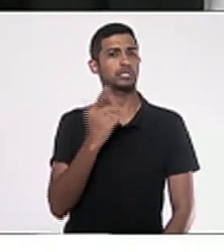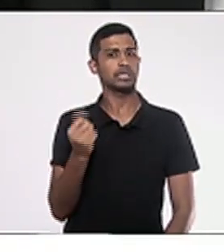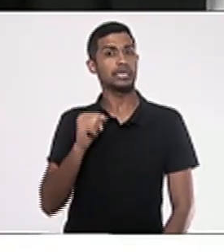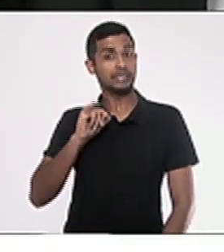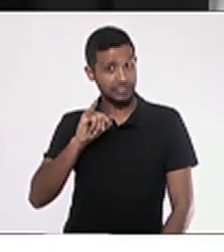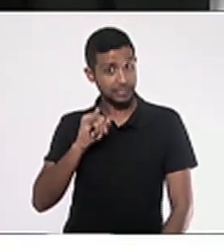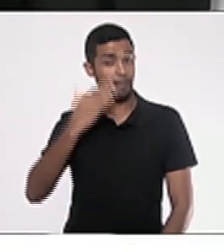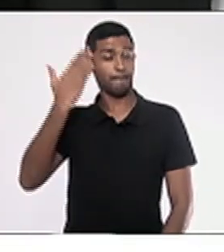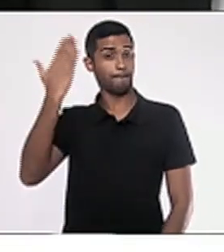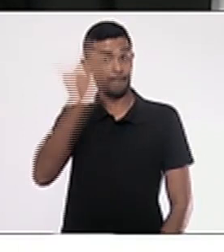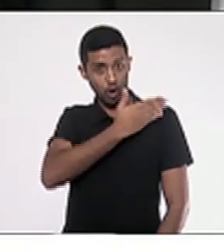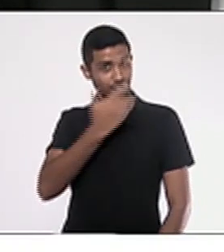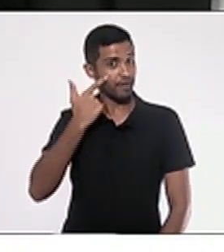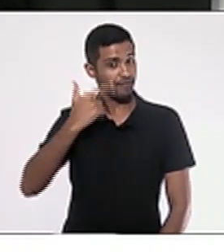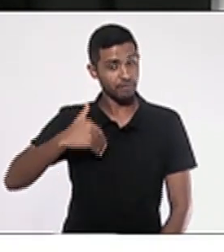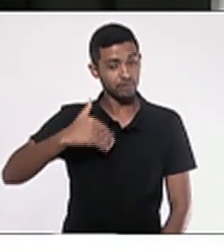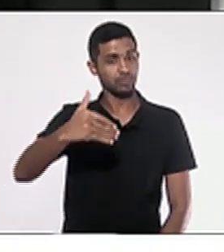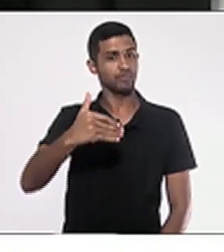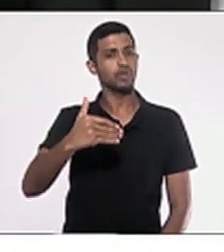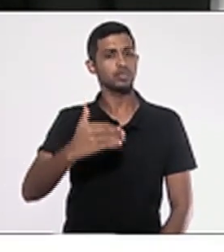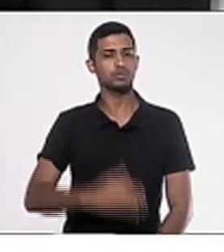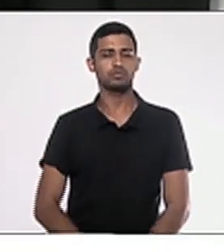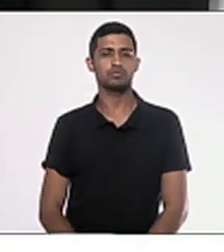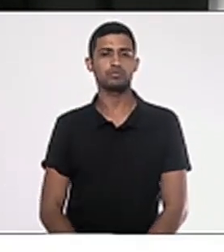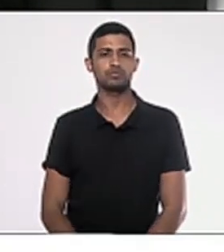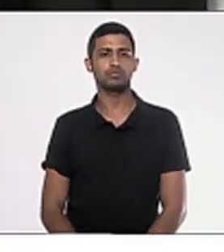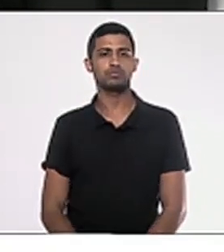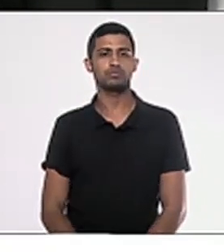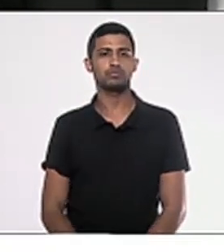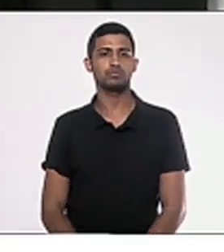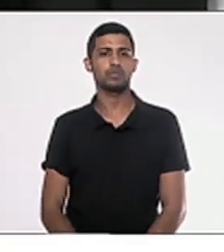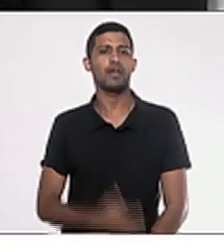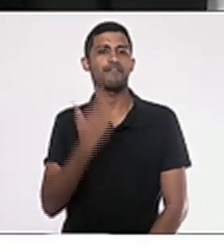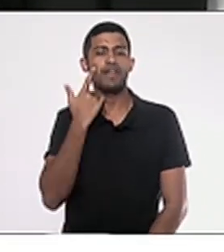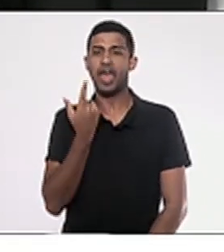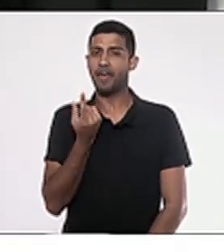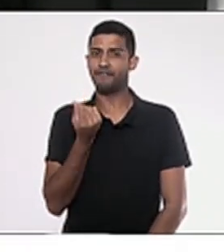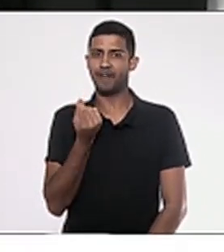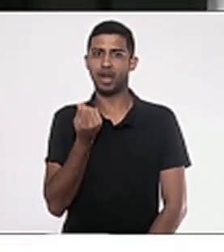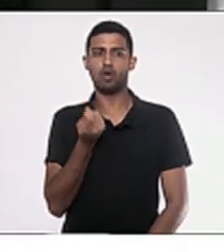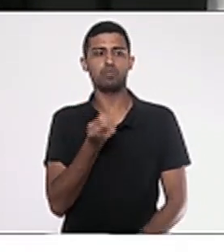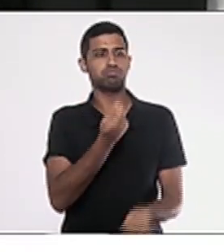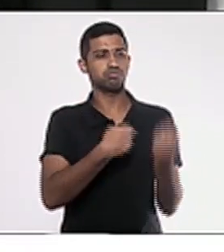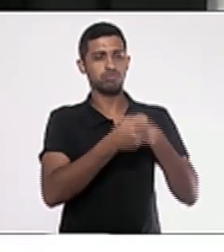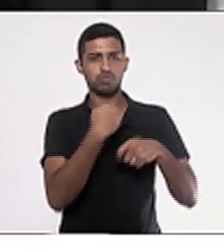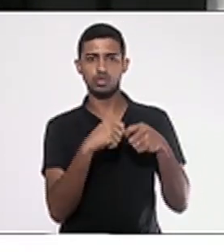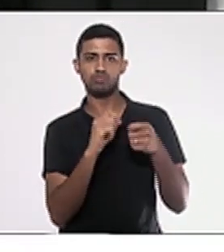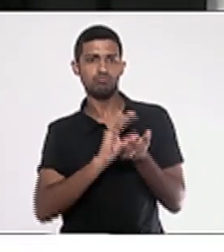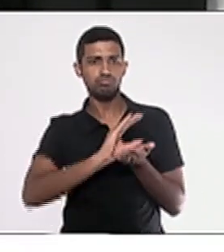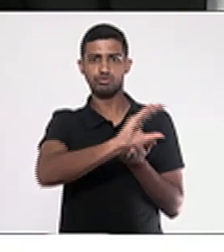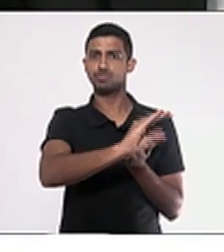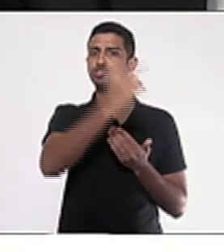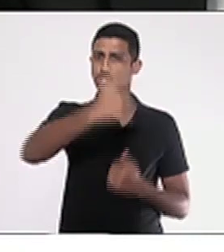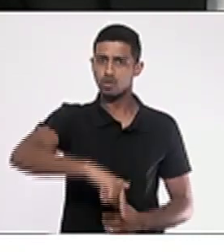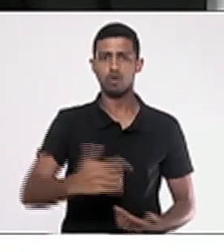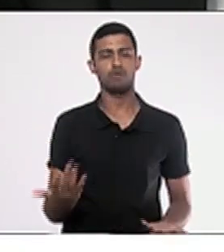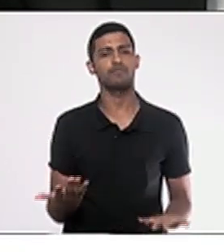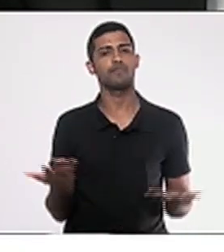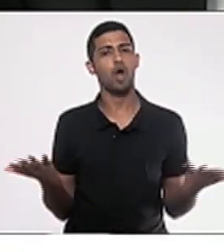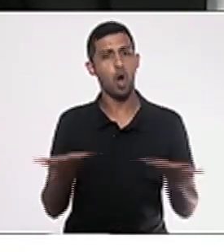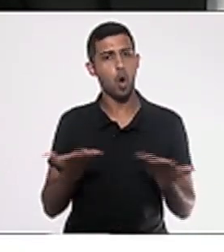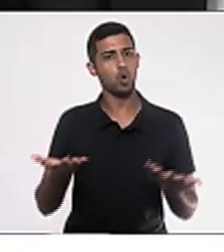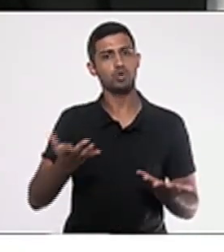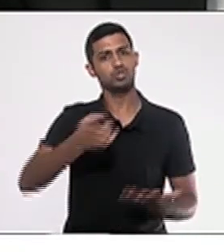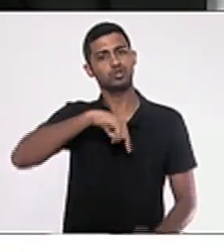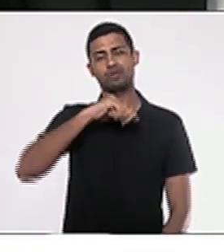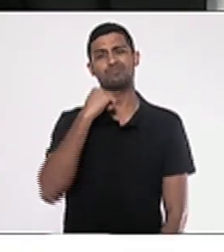seja constatado, conseguir demandar por uma devolução de valores, porventura, cobrados a maior. Hoje, a gente